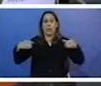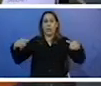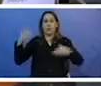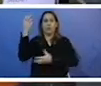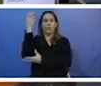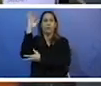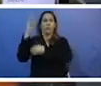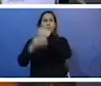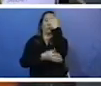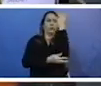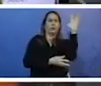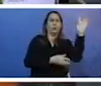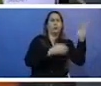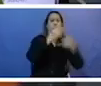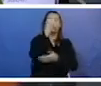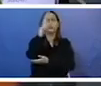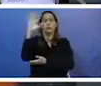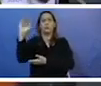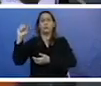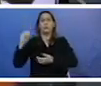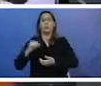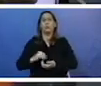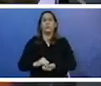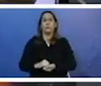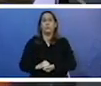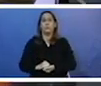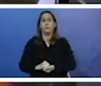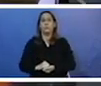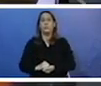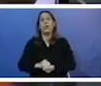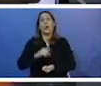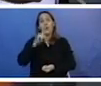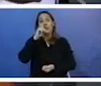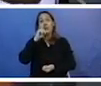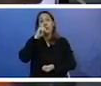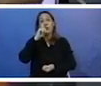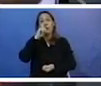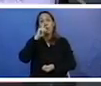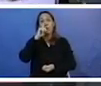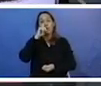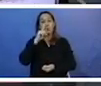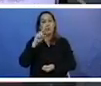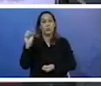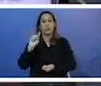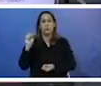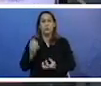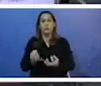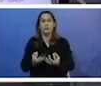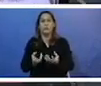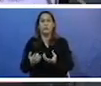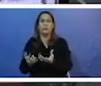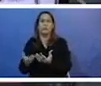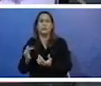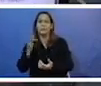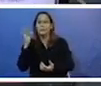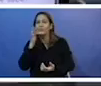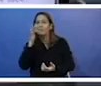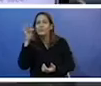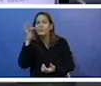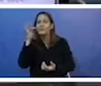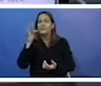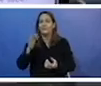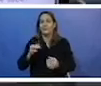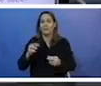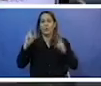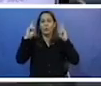floresta escura, árvores grandes, perigo. Não é uma floresta, um jardim que a gente passa ali cantando.